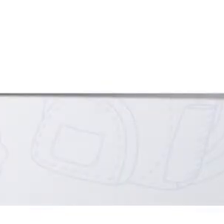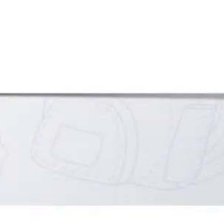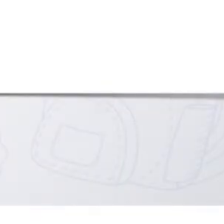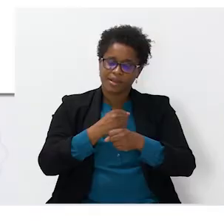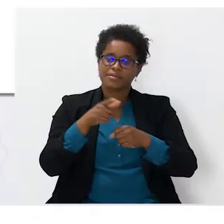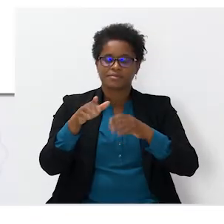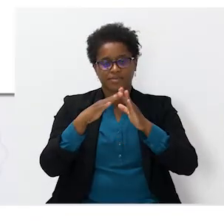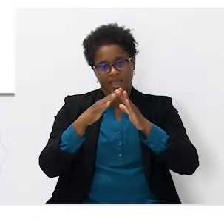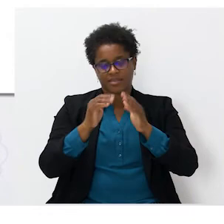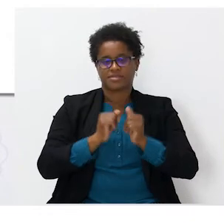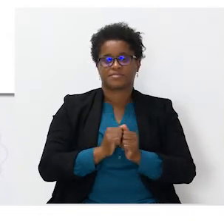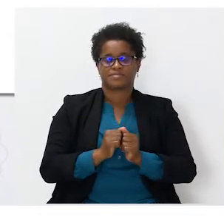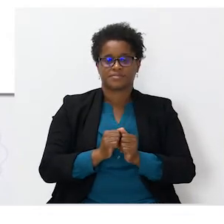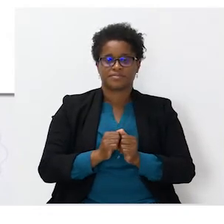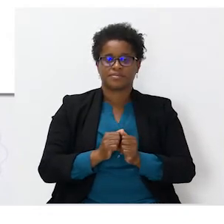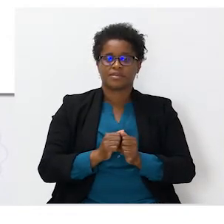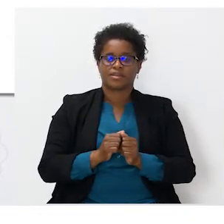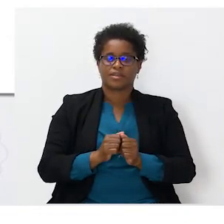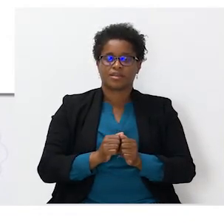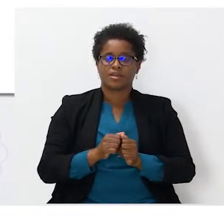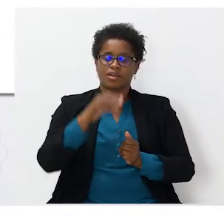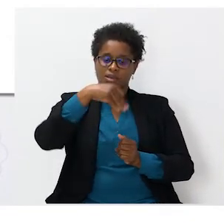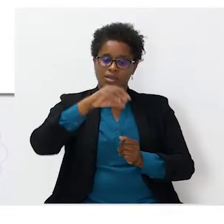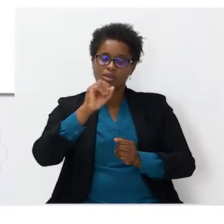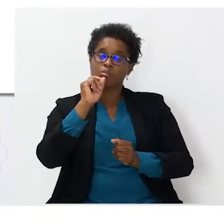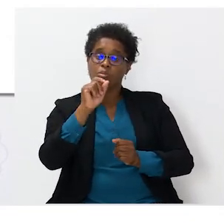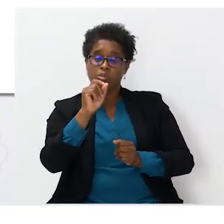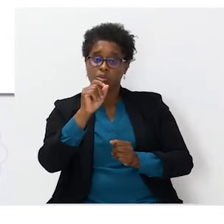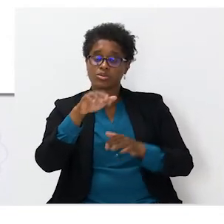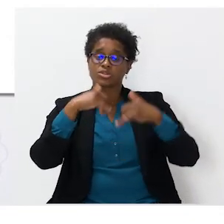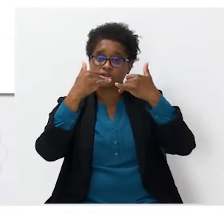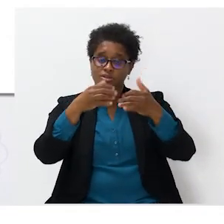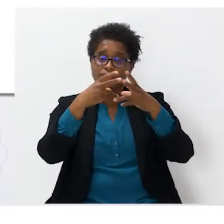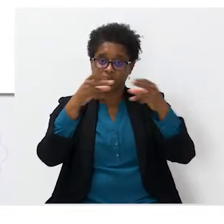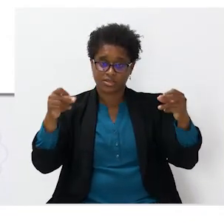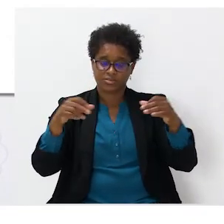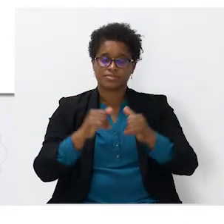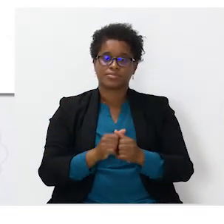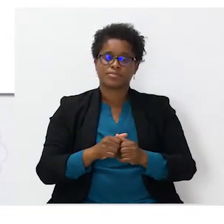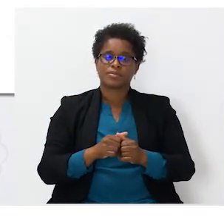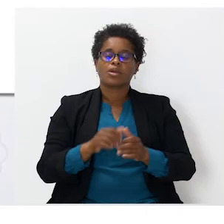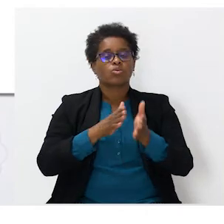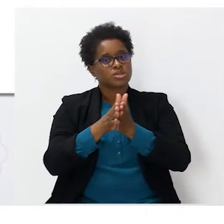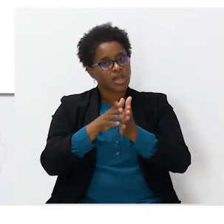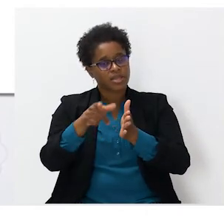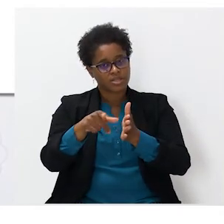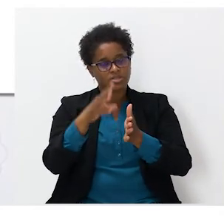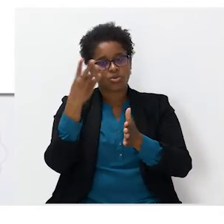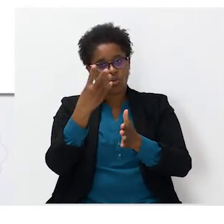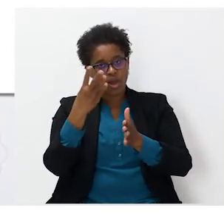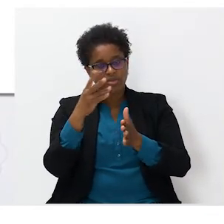Trabalho para casa. Pontua as seguintes frases, usando esses